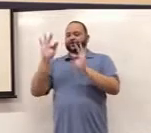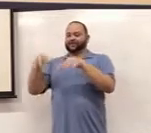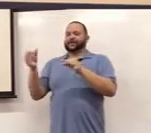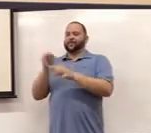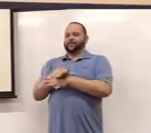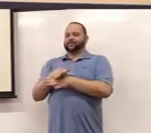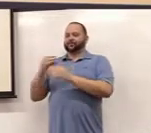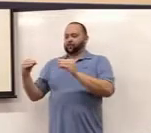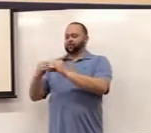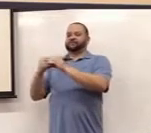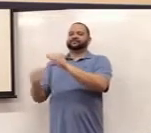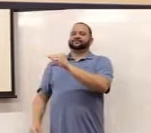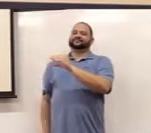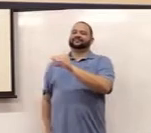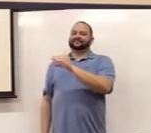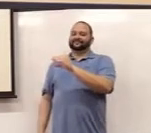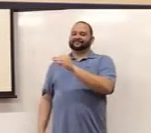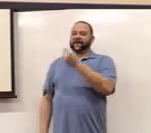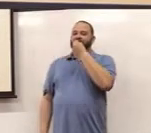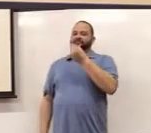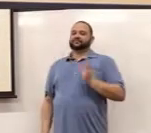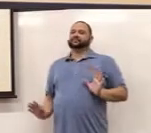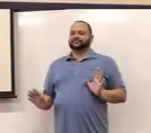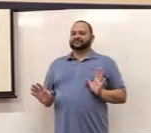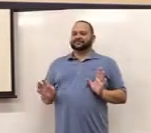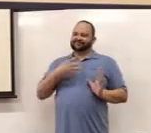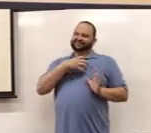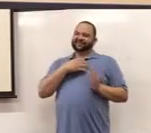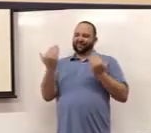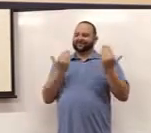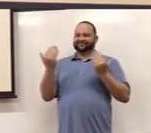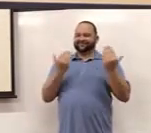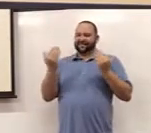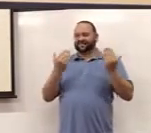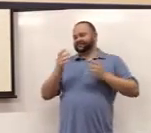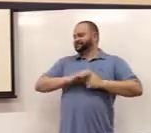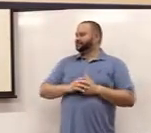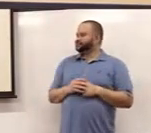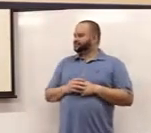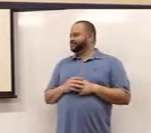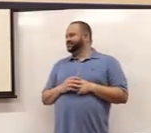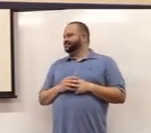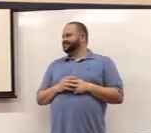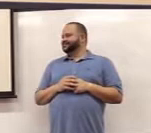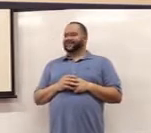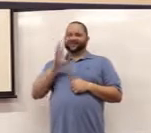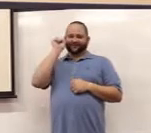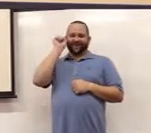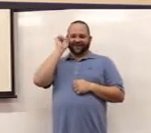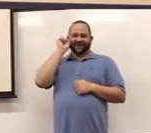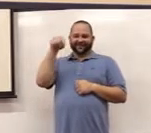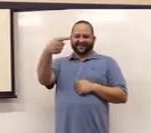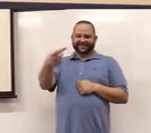recheada. Deu para entender isso? Sim? A gente vai mais ou menos? A gente